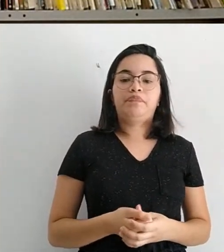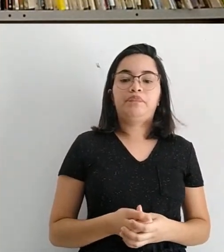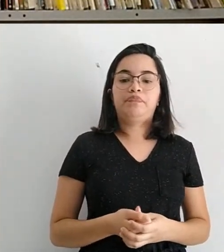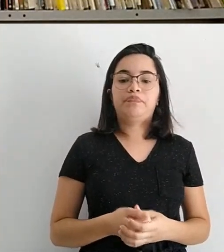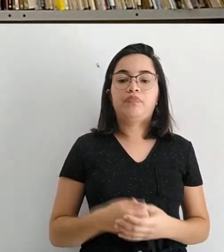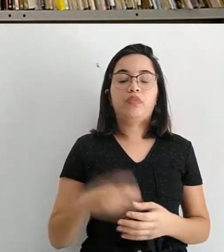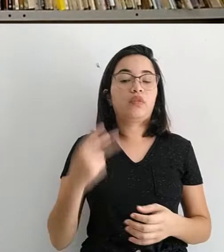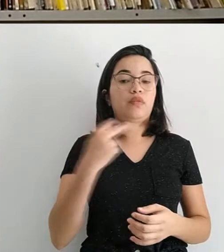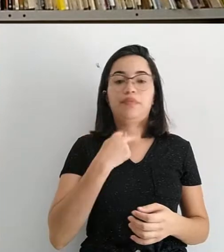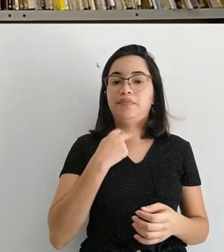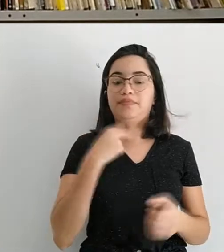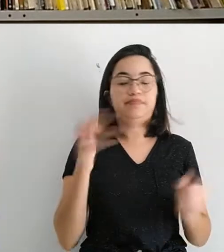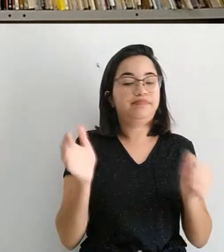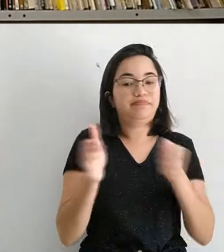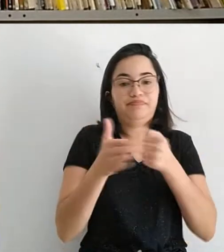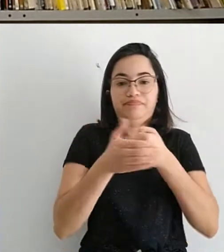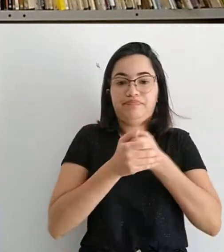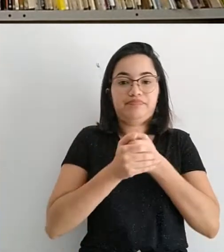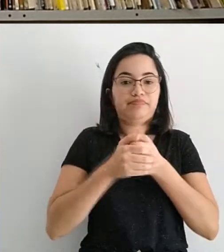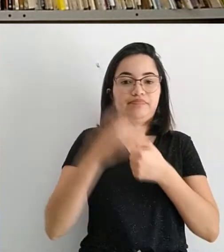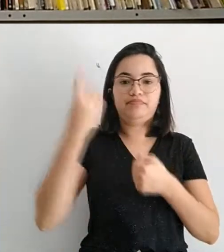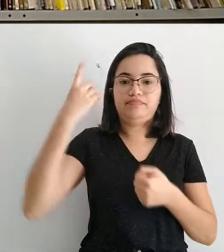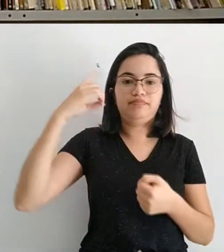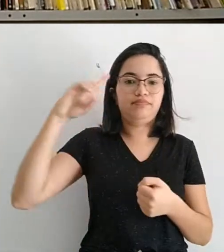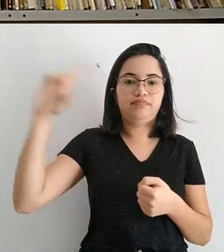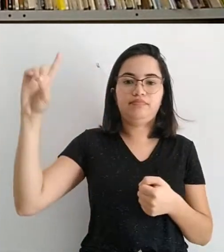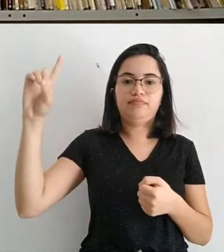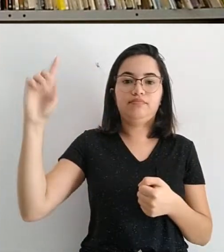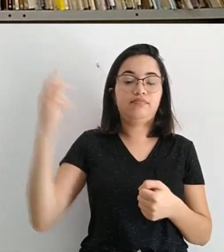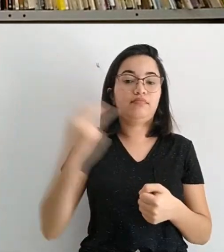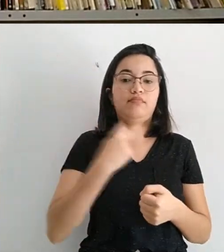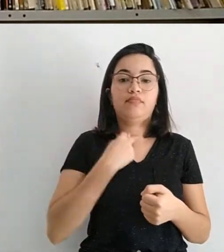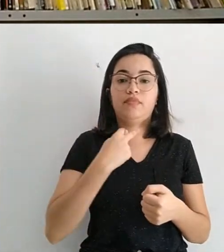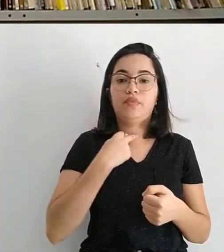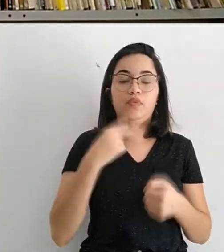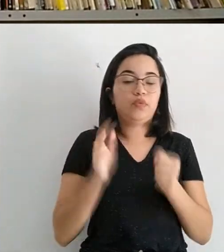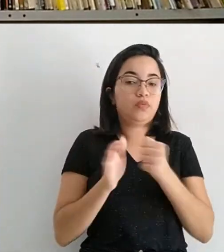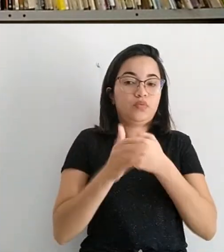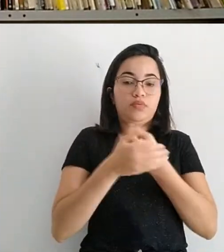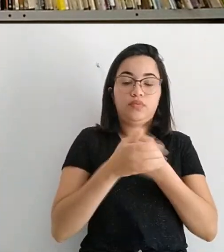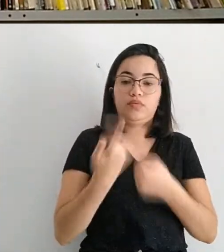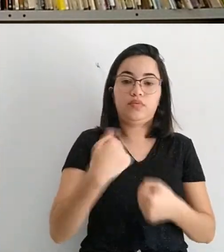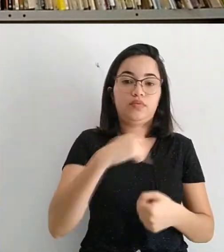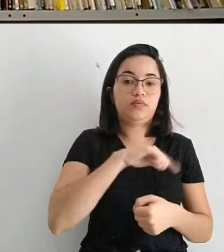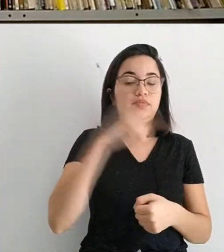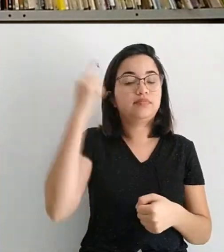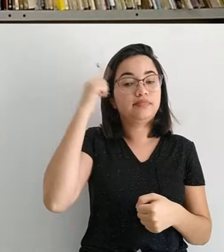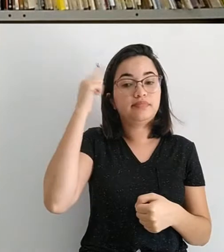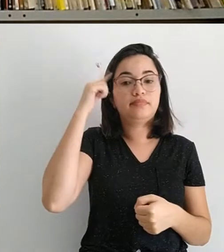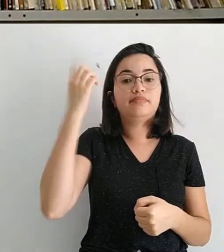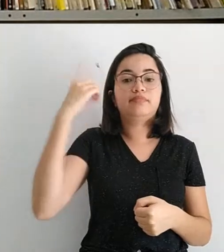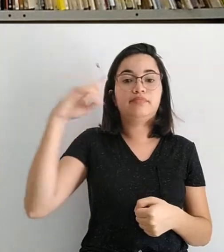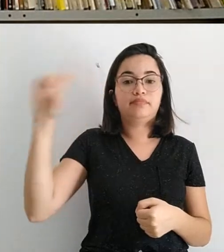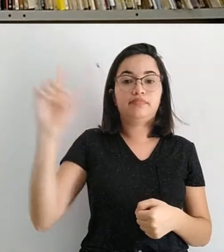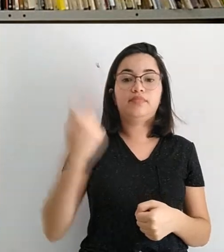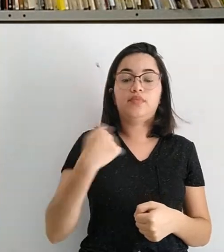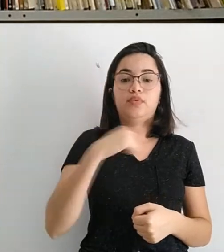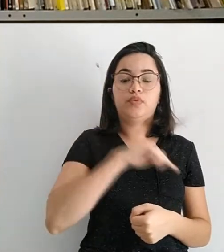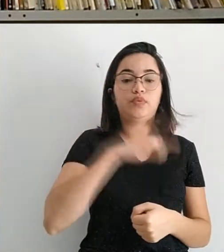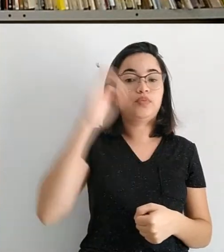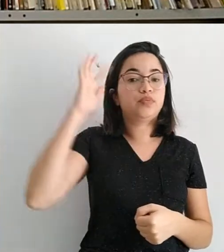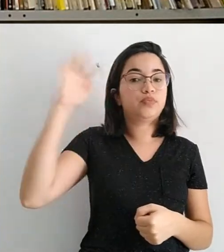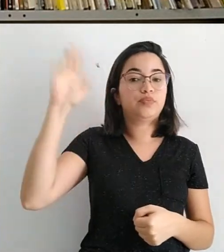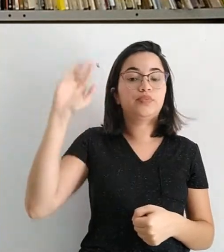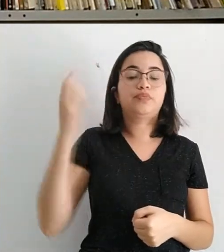podemos nos esconder de Deus, não podemos esconder nossos pensamentos de Deus, nossos